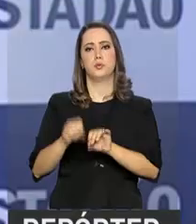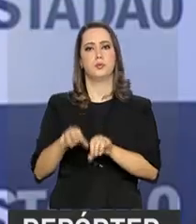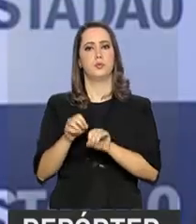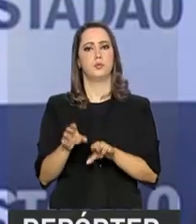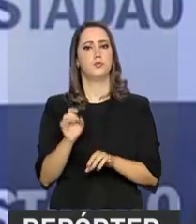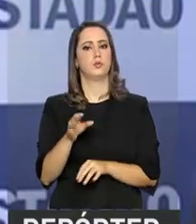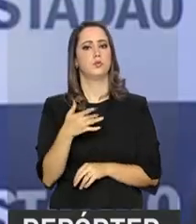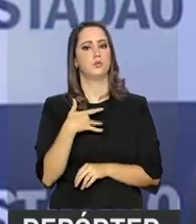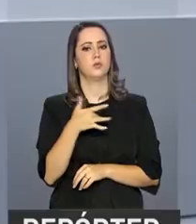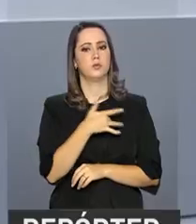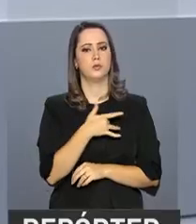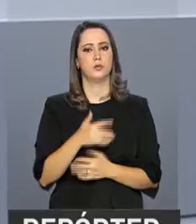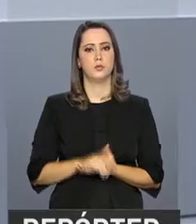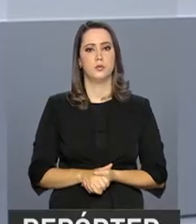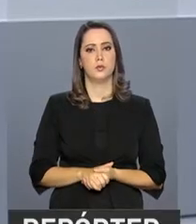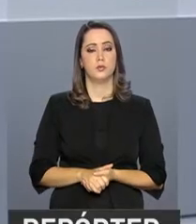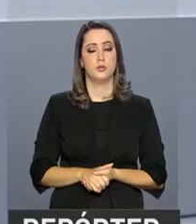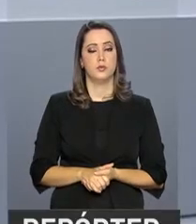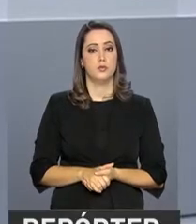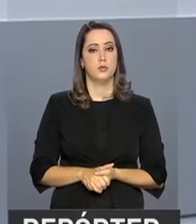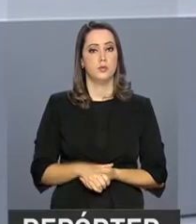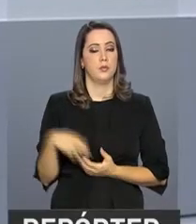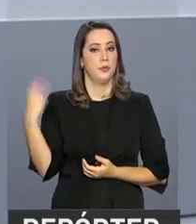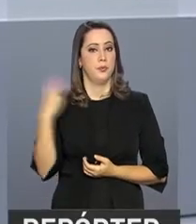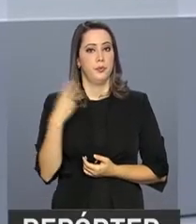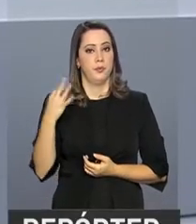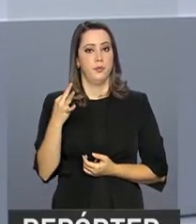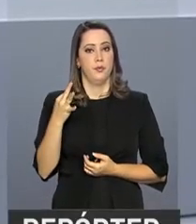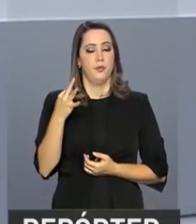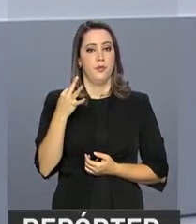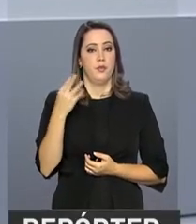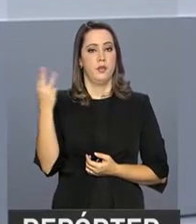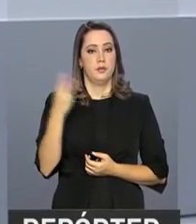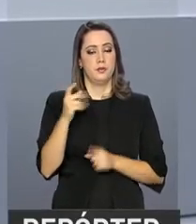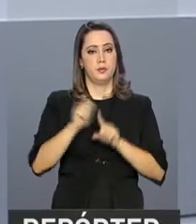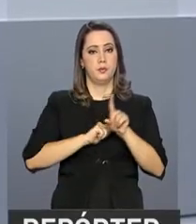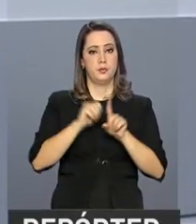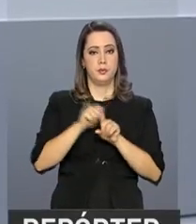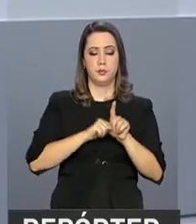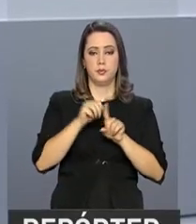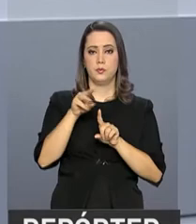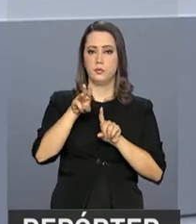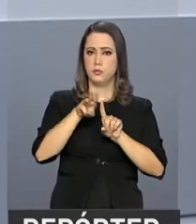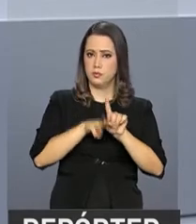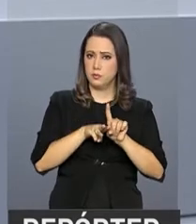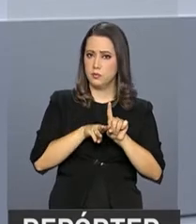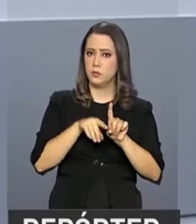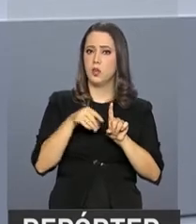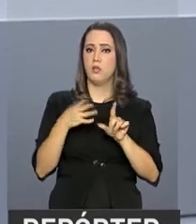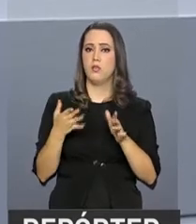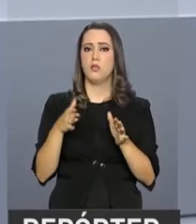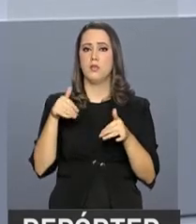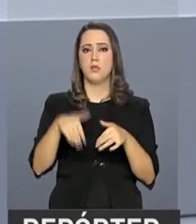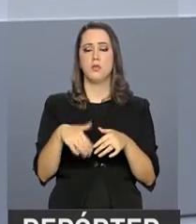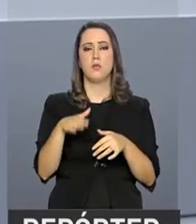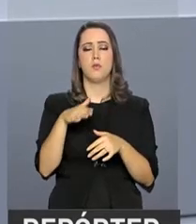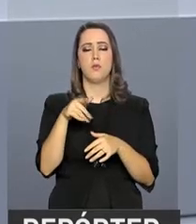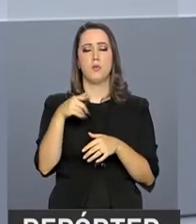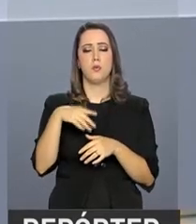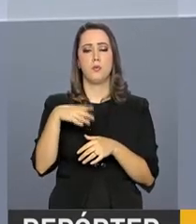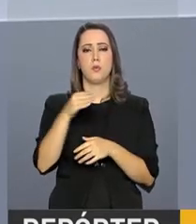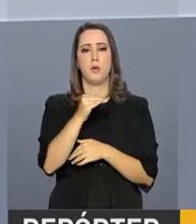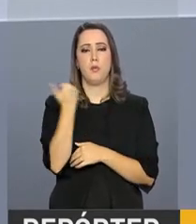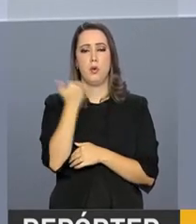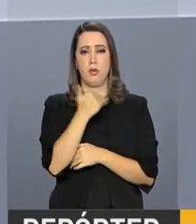sobra dinheiro para a saúde no terceiro trimestre de 2017 foram abatidas no brasil mais de 11 milhões